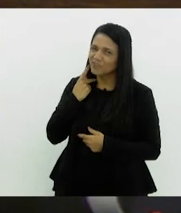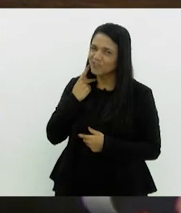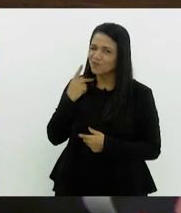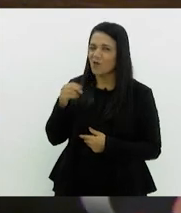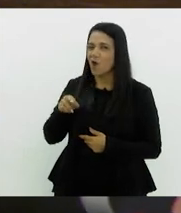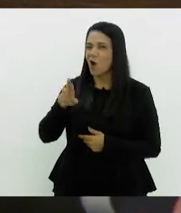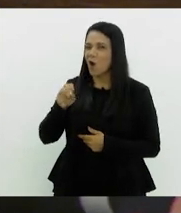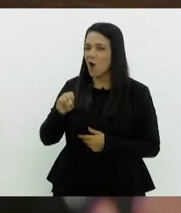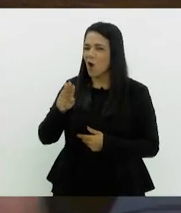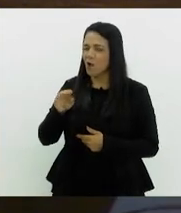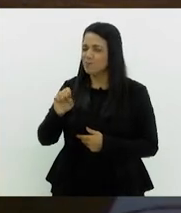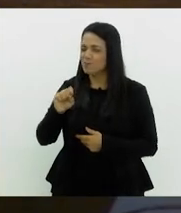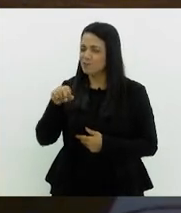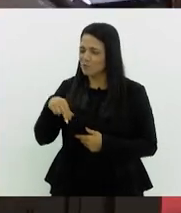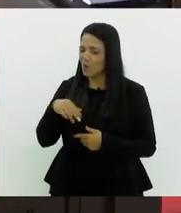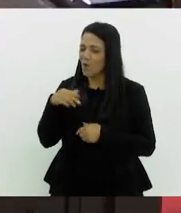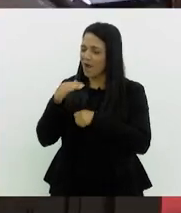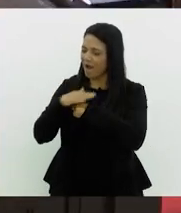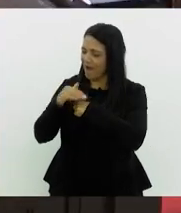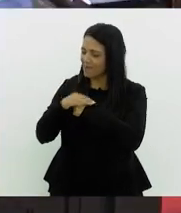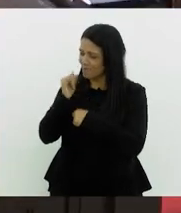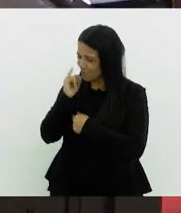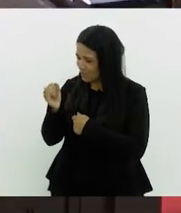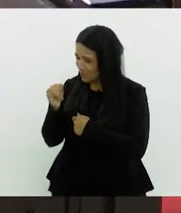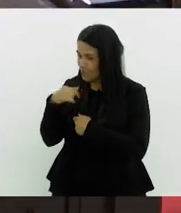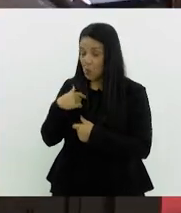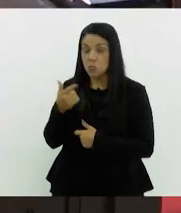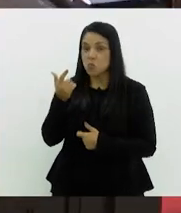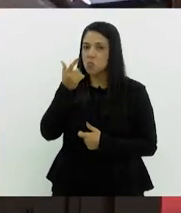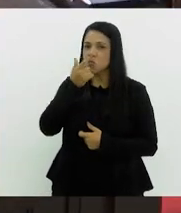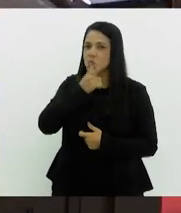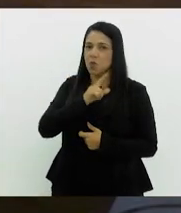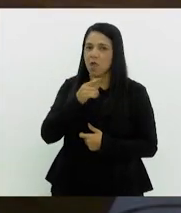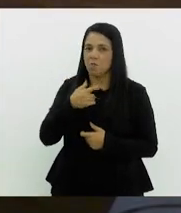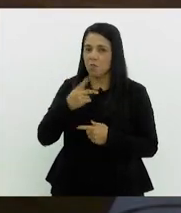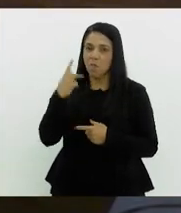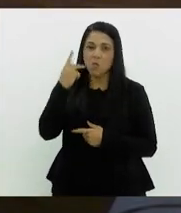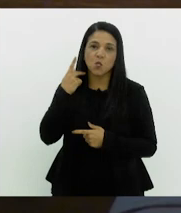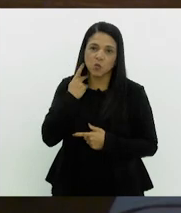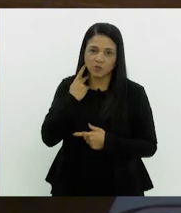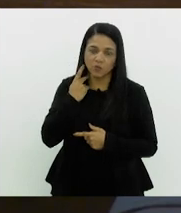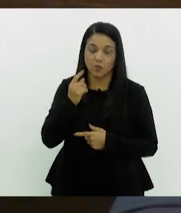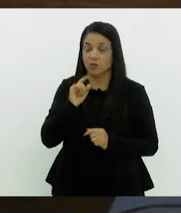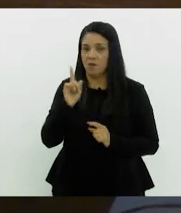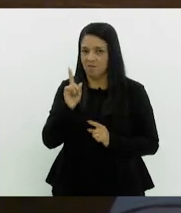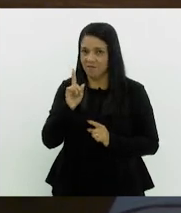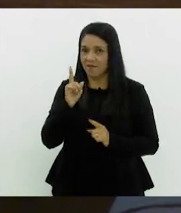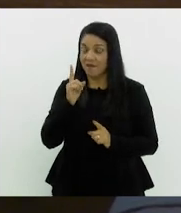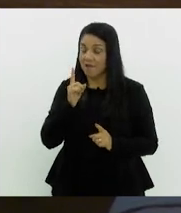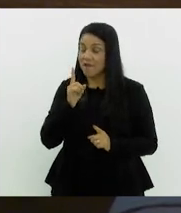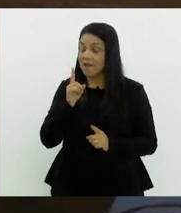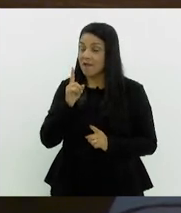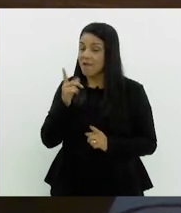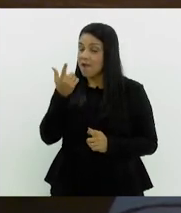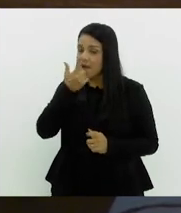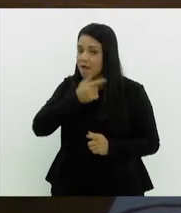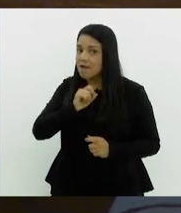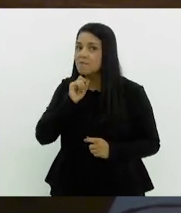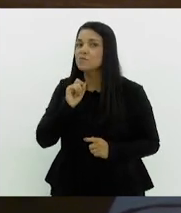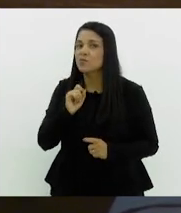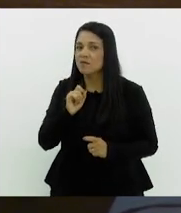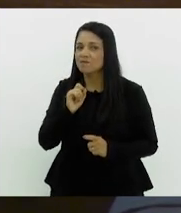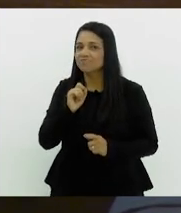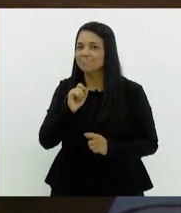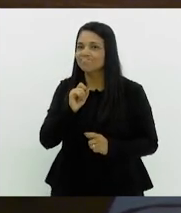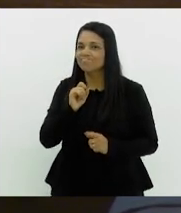dizendo a ele, com todo o carinho do mundo, eu digo, nós não ganhamos um procurador, ganhamos um achador, porque é de